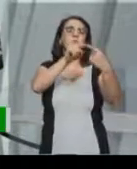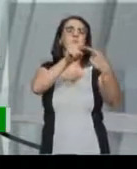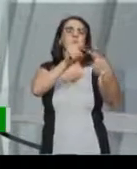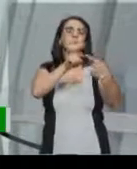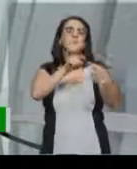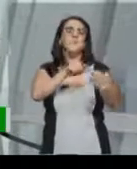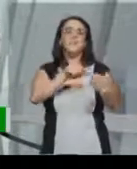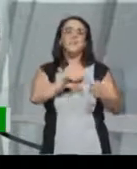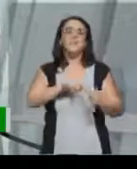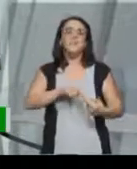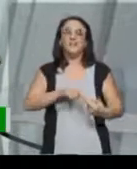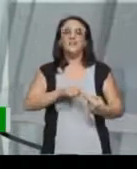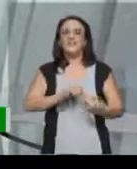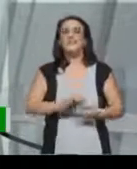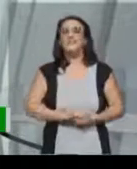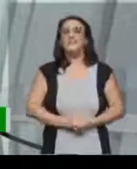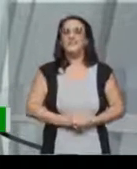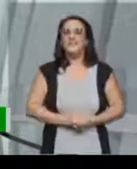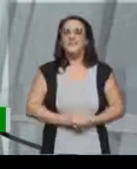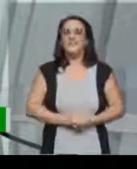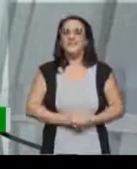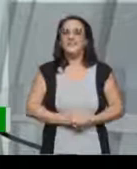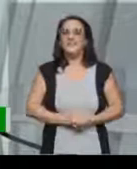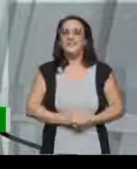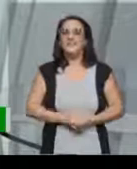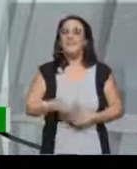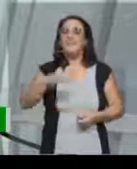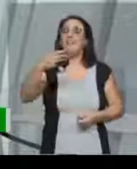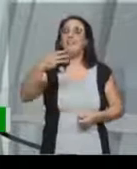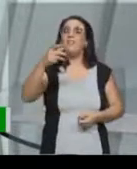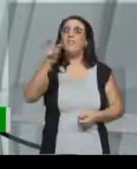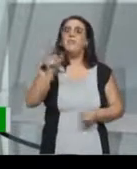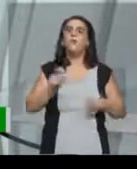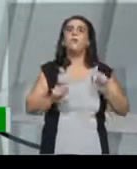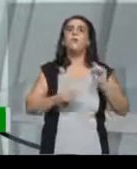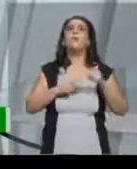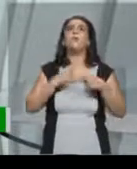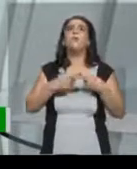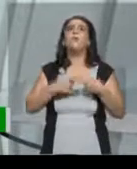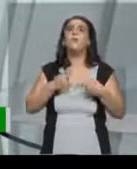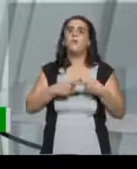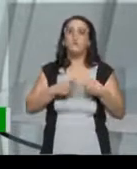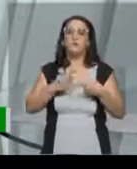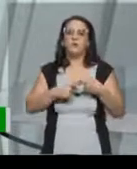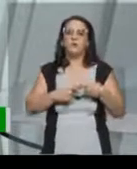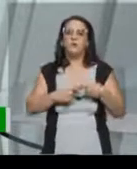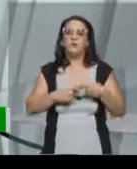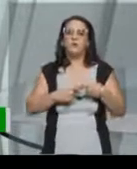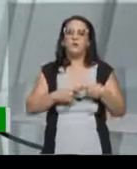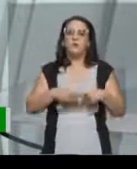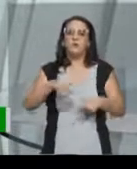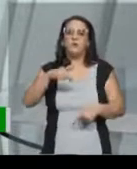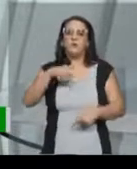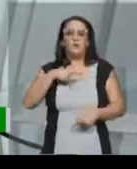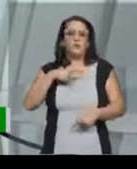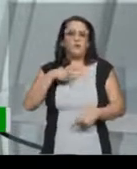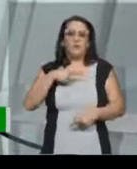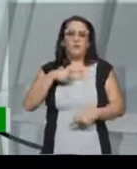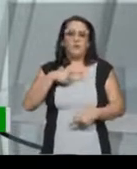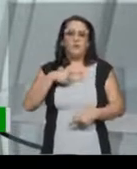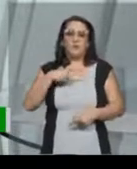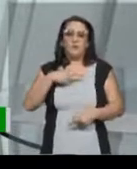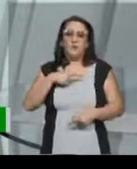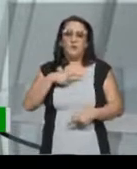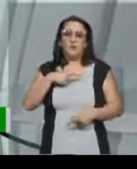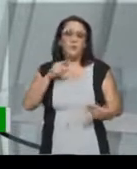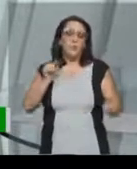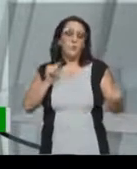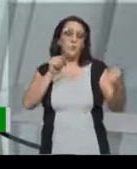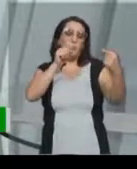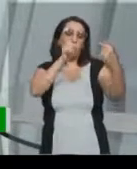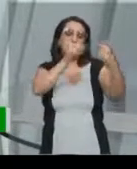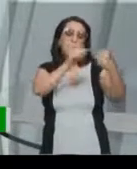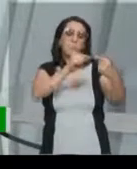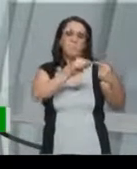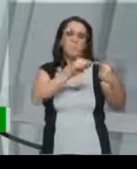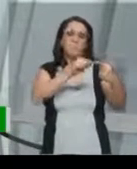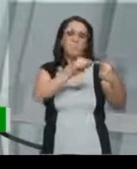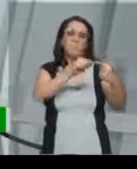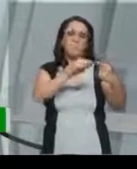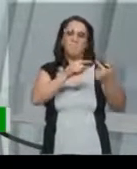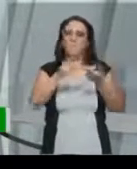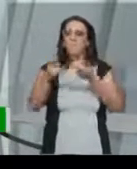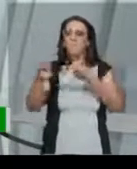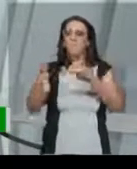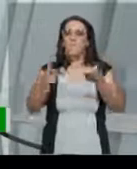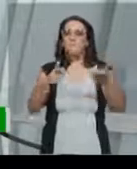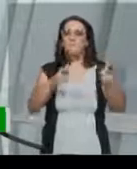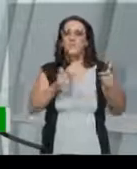né? É na terceira pessoa, porque nós temos essa situação mesmo, né, da objetividade. Não tem